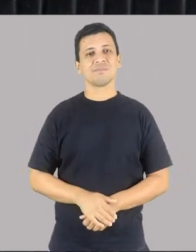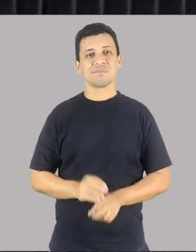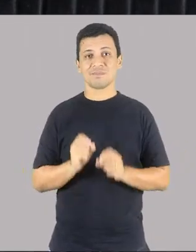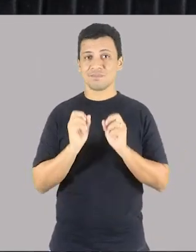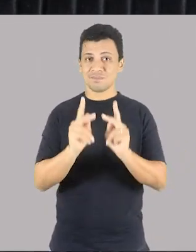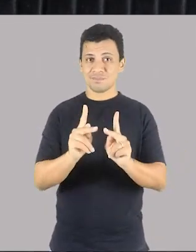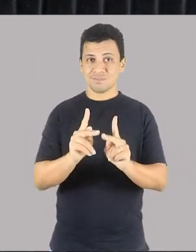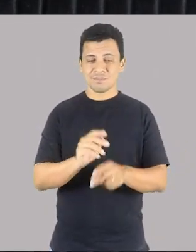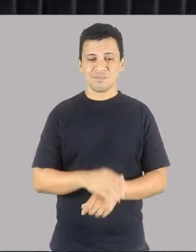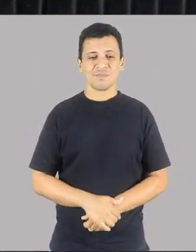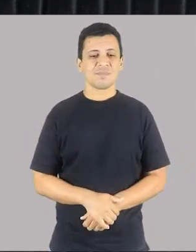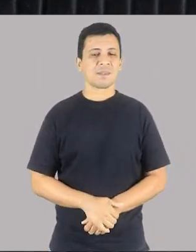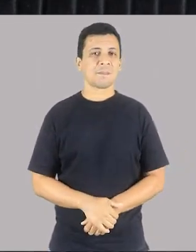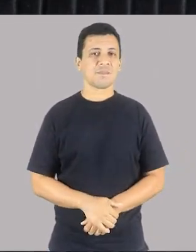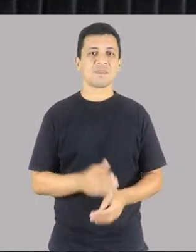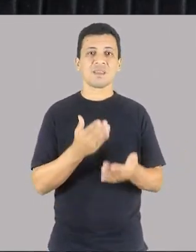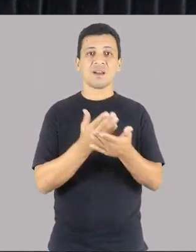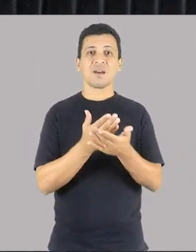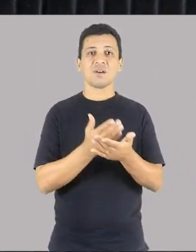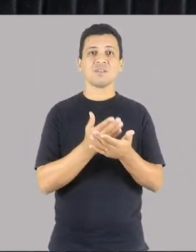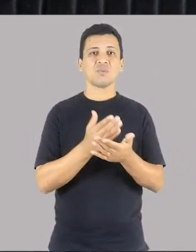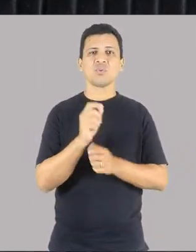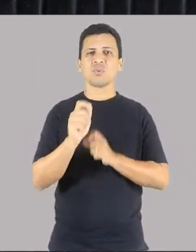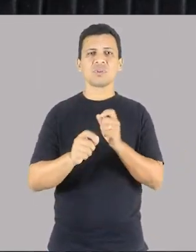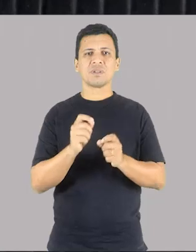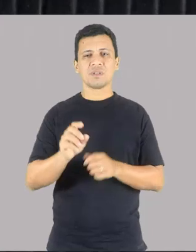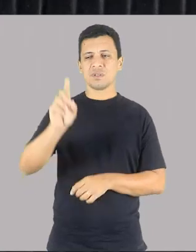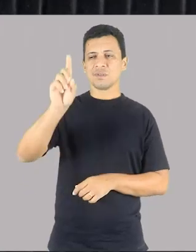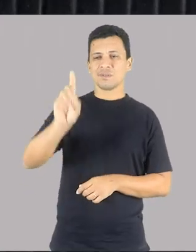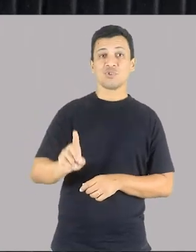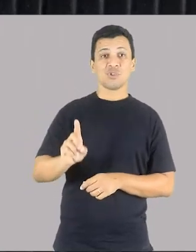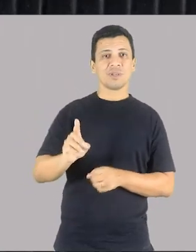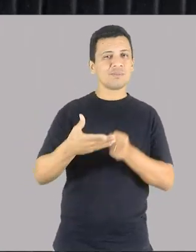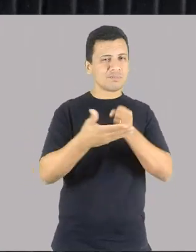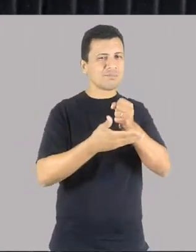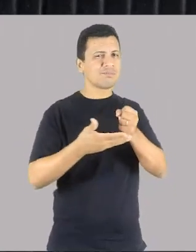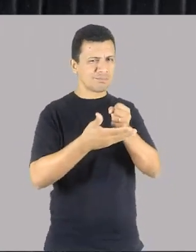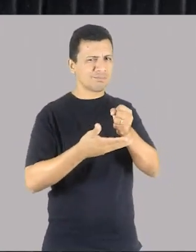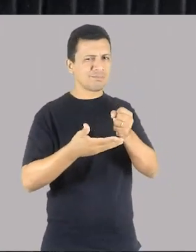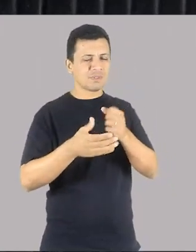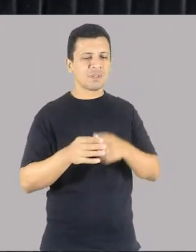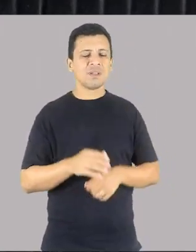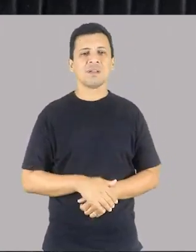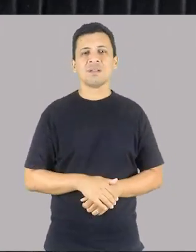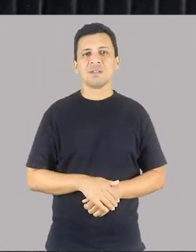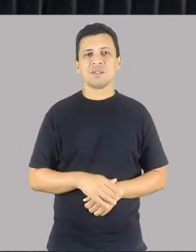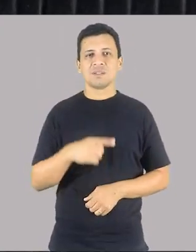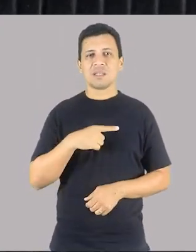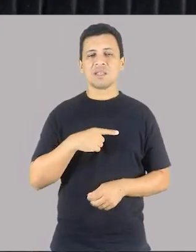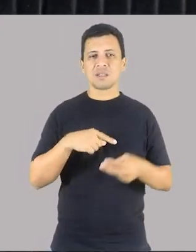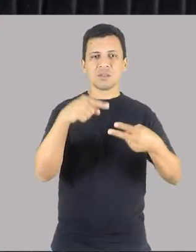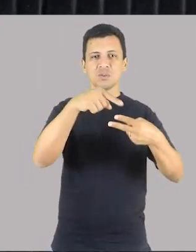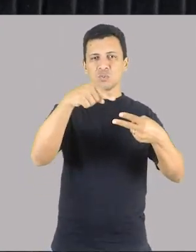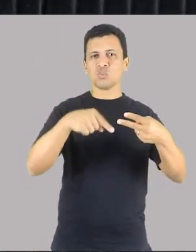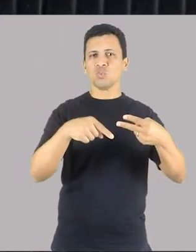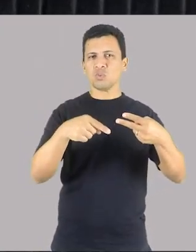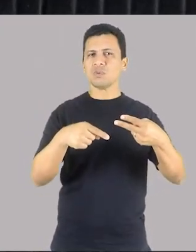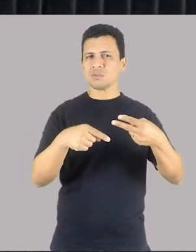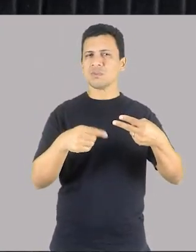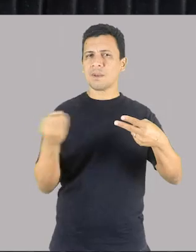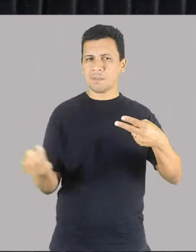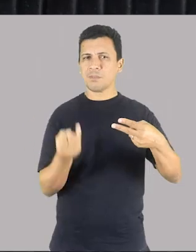bem? A nossa aula ainda é a respeito de noções de direito e vamos trabalhar aqui duas noções que são extremamente